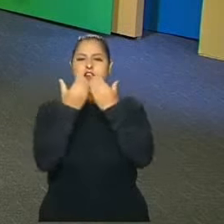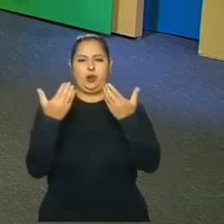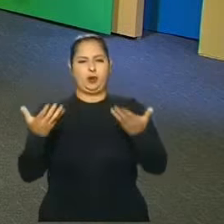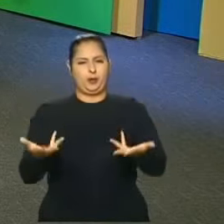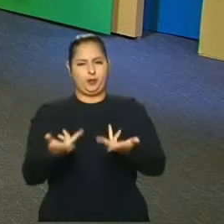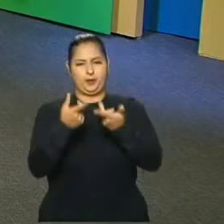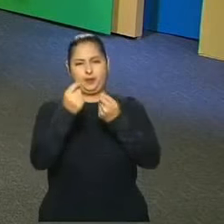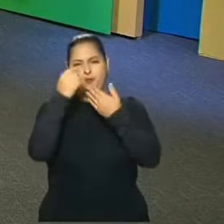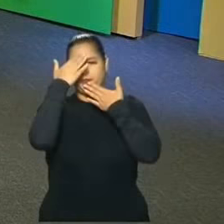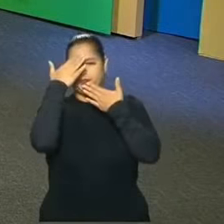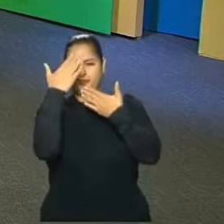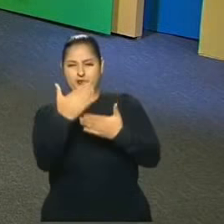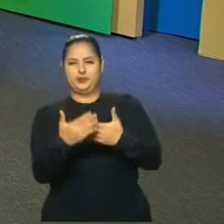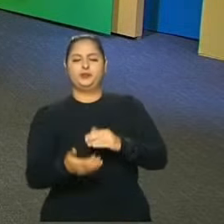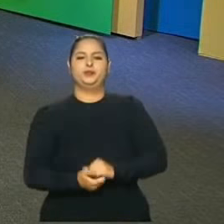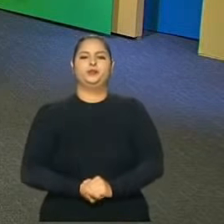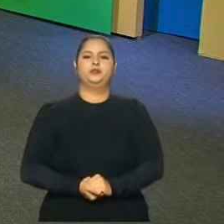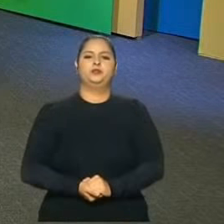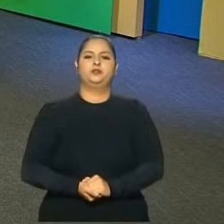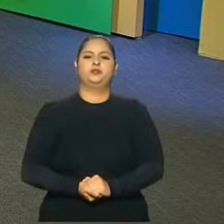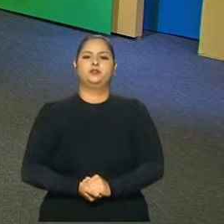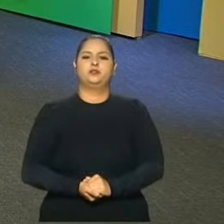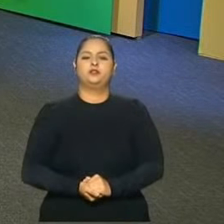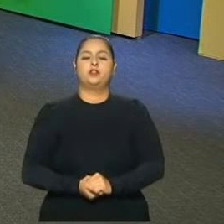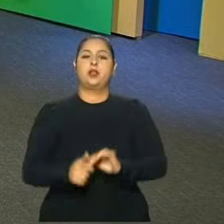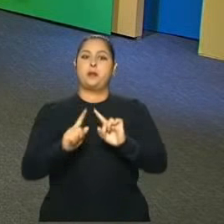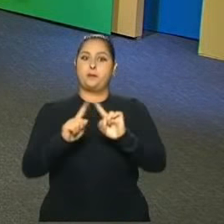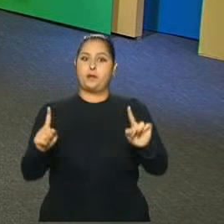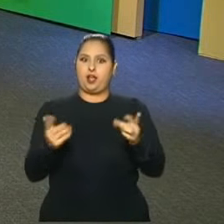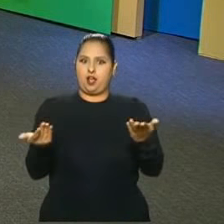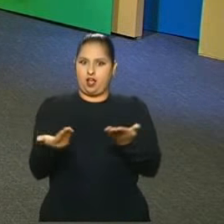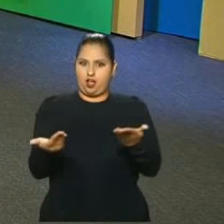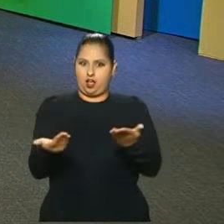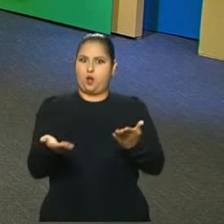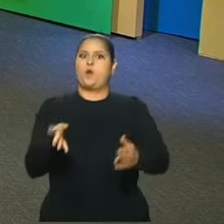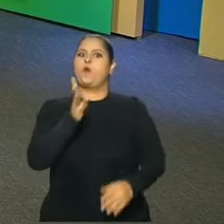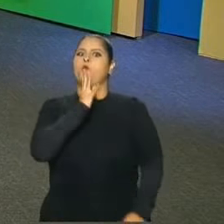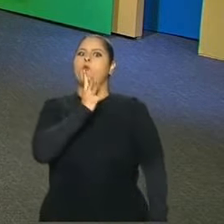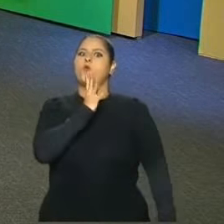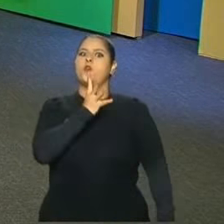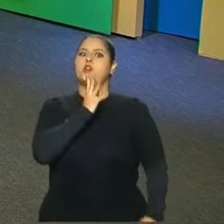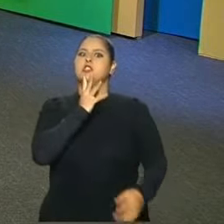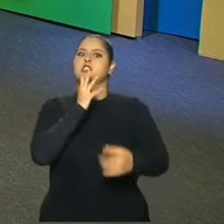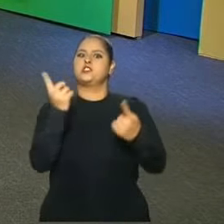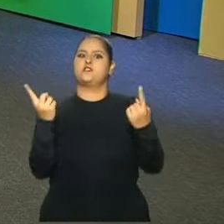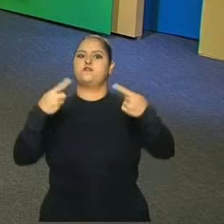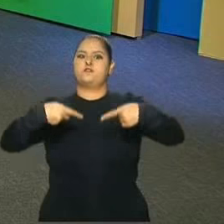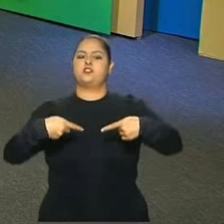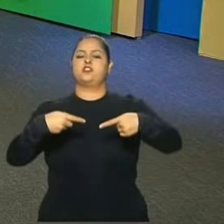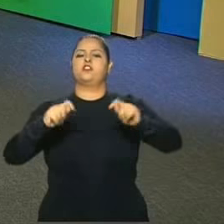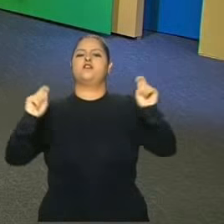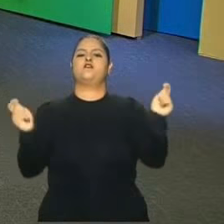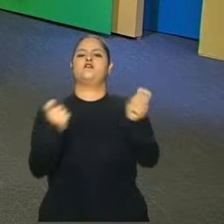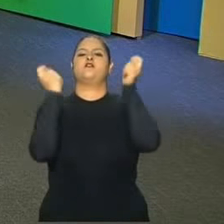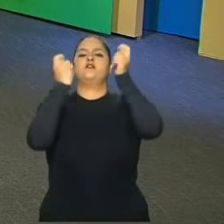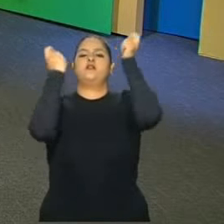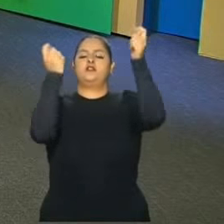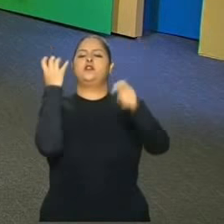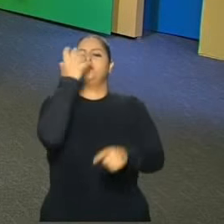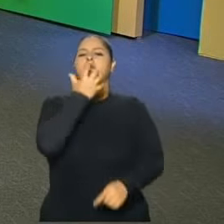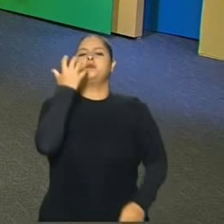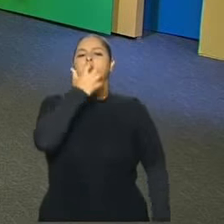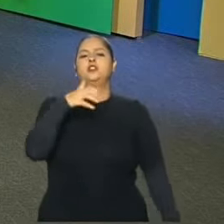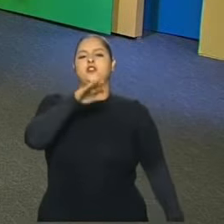Maravilha, valeu demais, Thaís. Mas agora vamos conhecer os finalistas de nosso festival na categoria Música